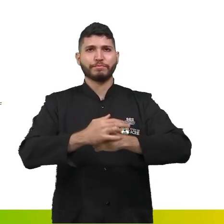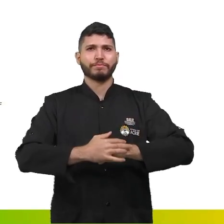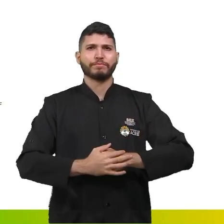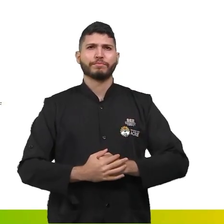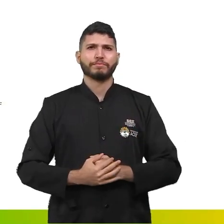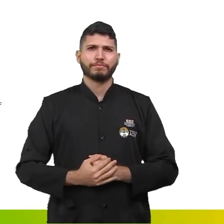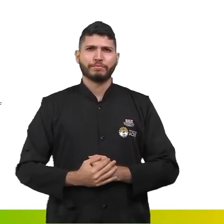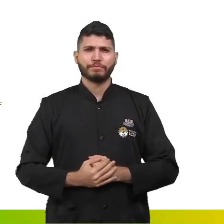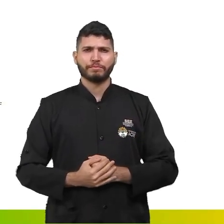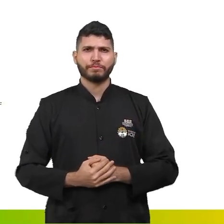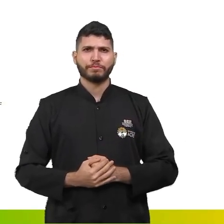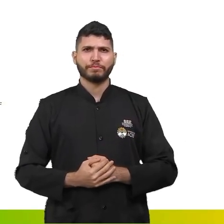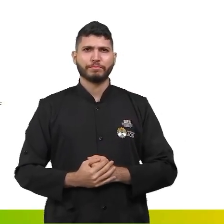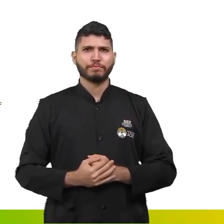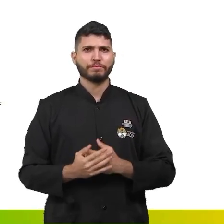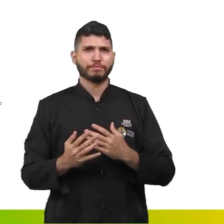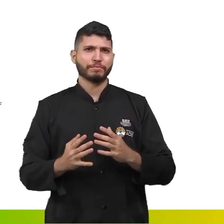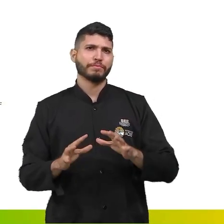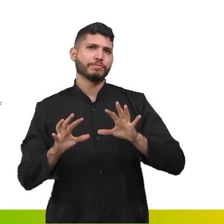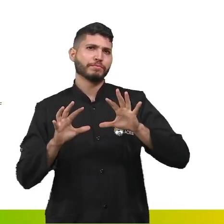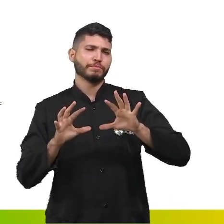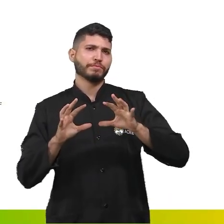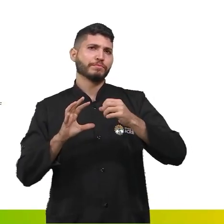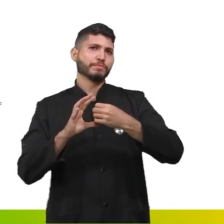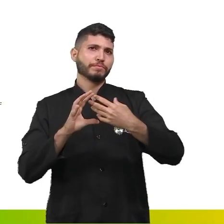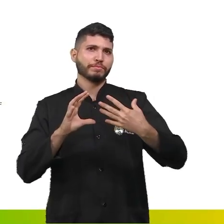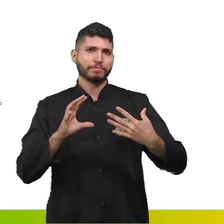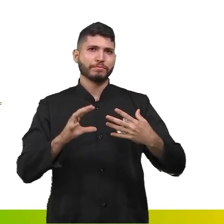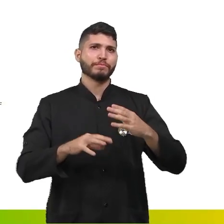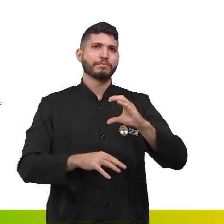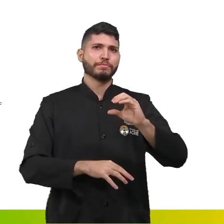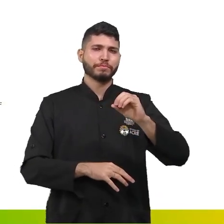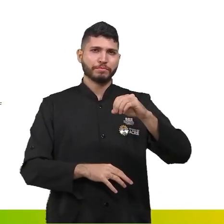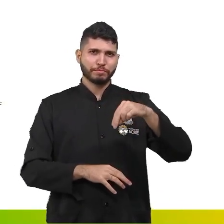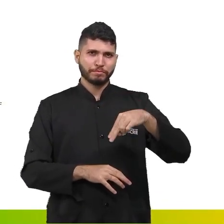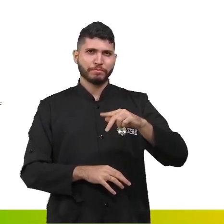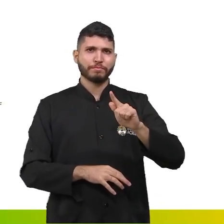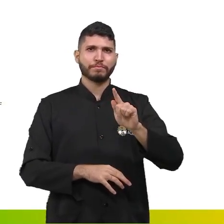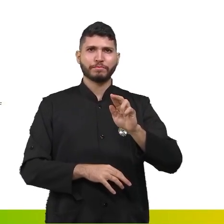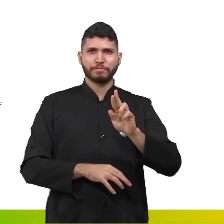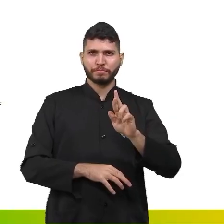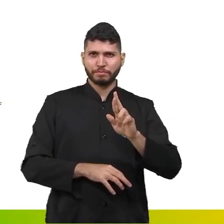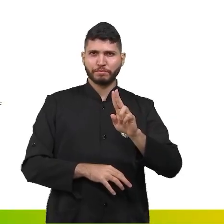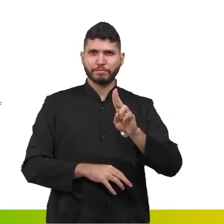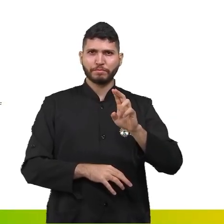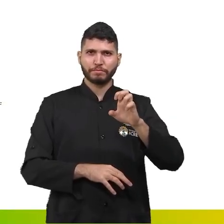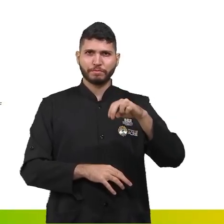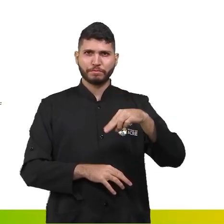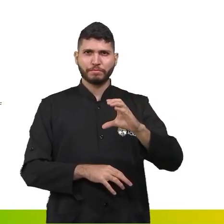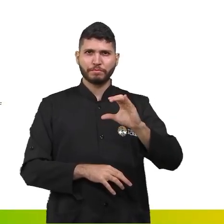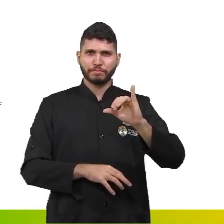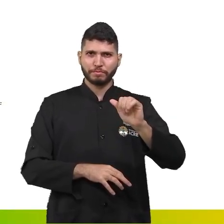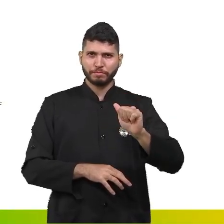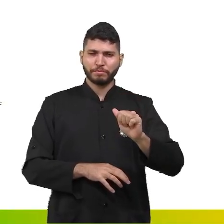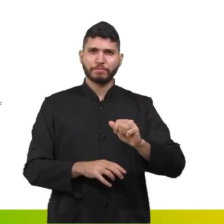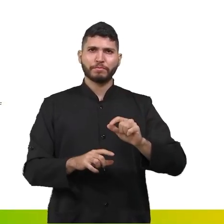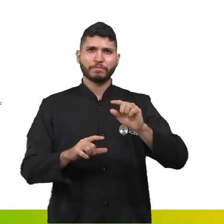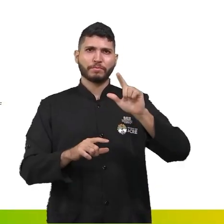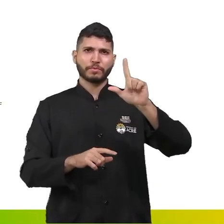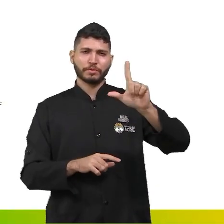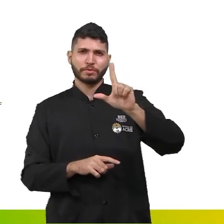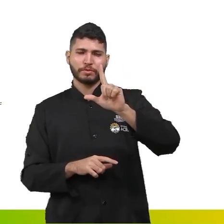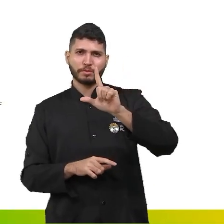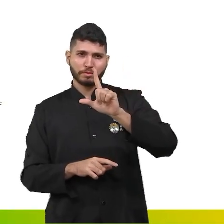aí um caso de congruência, ok? Que é o lado, ângulo,